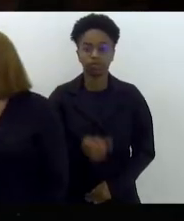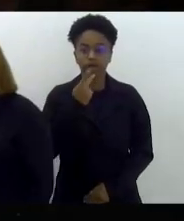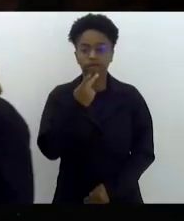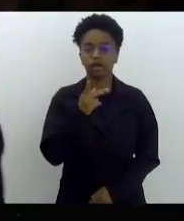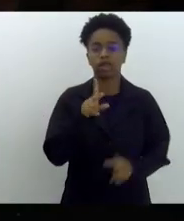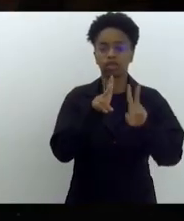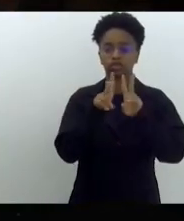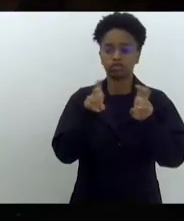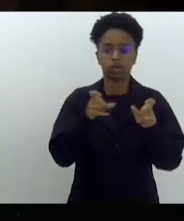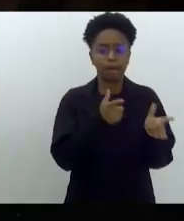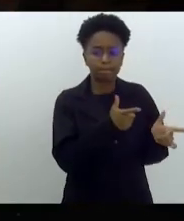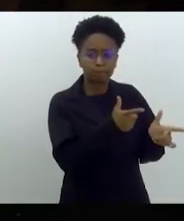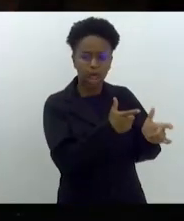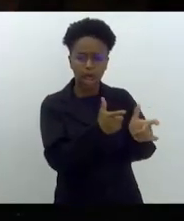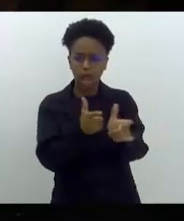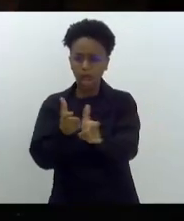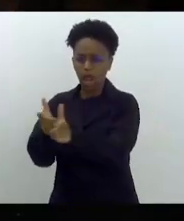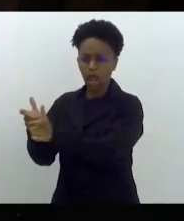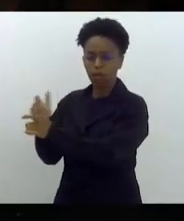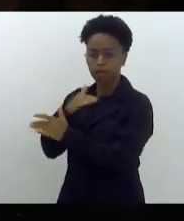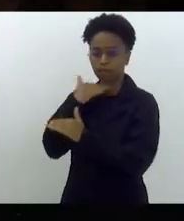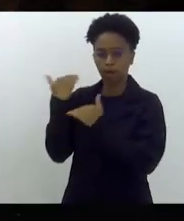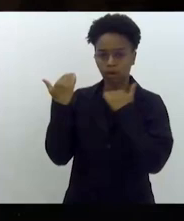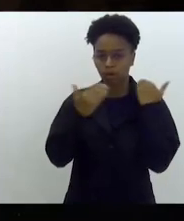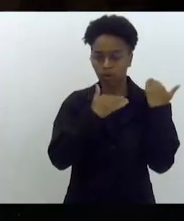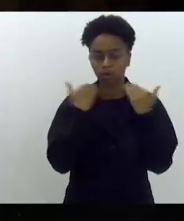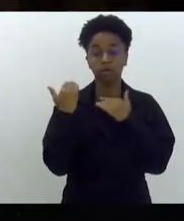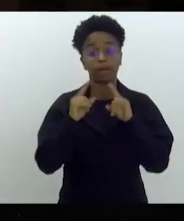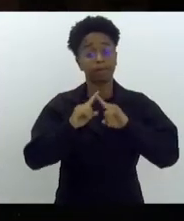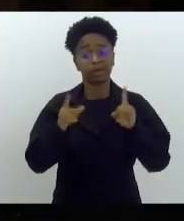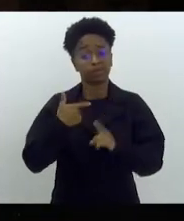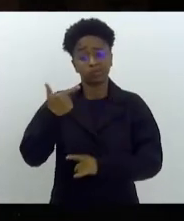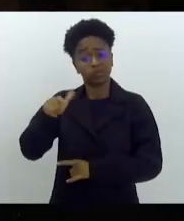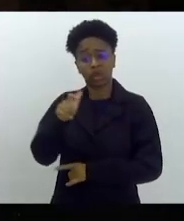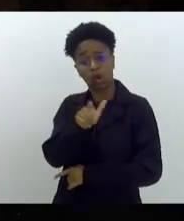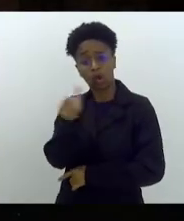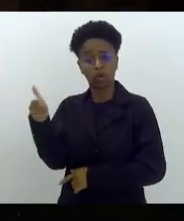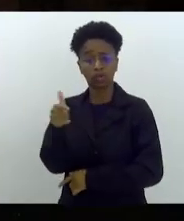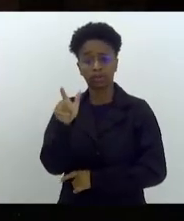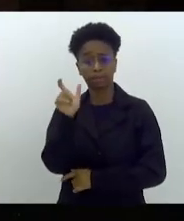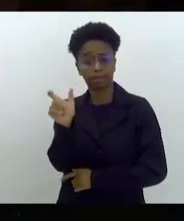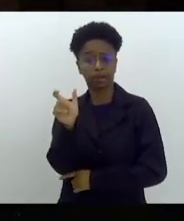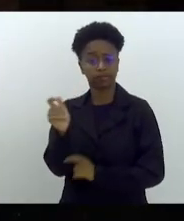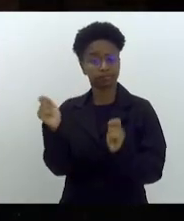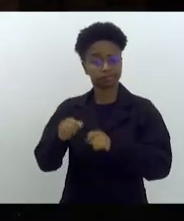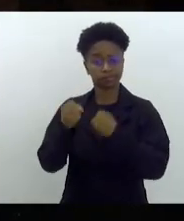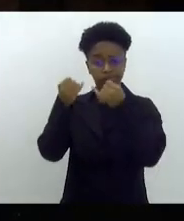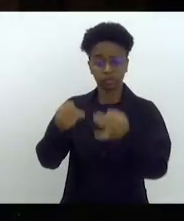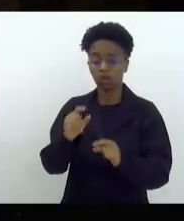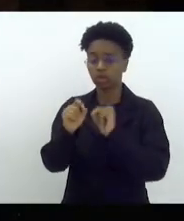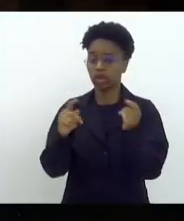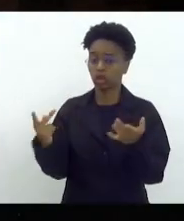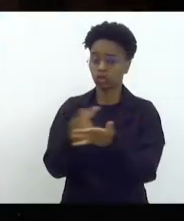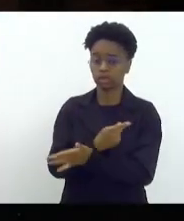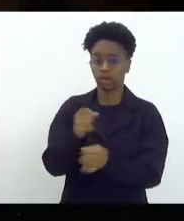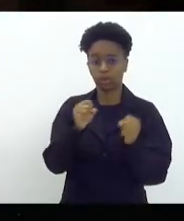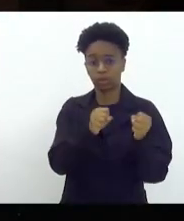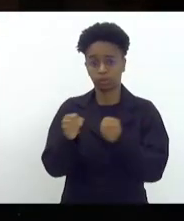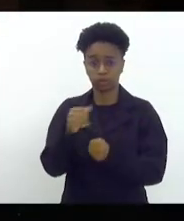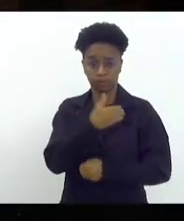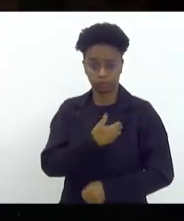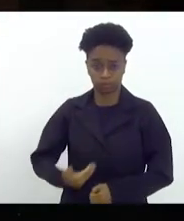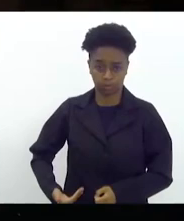chacina e eu não vejo outro termo para comentar o ocorrido que o poder público vem implementando